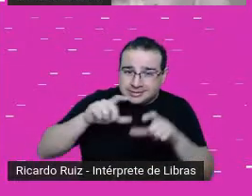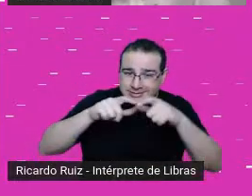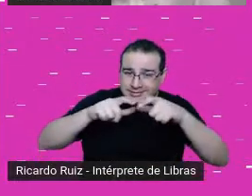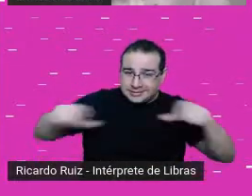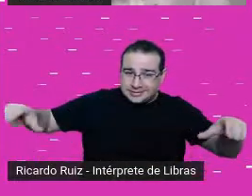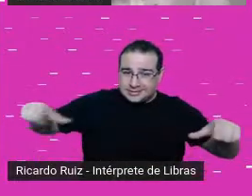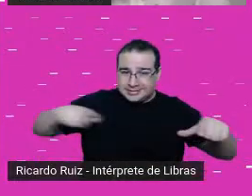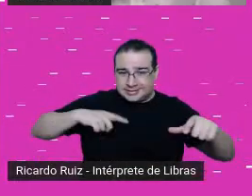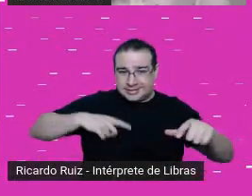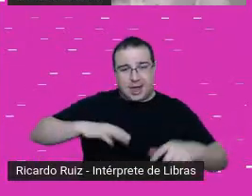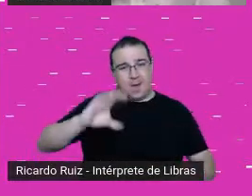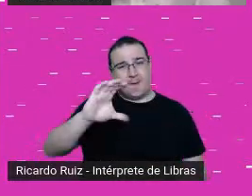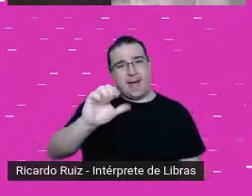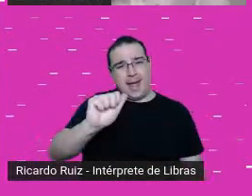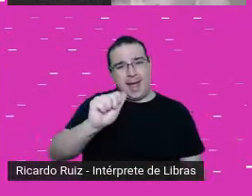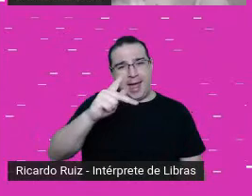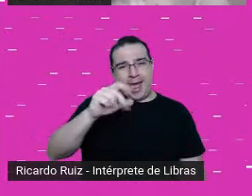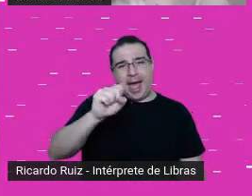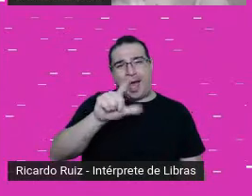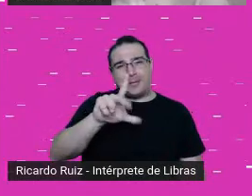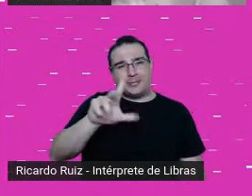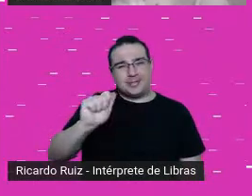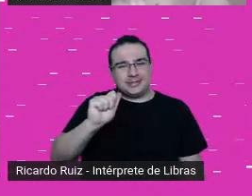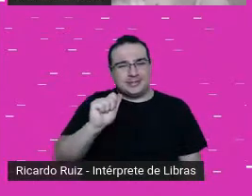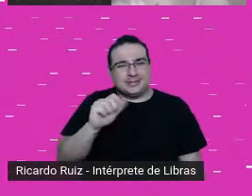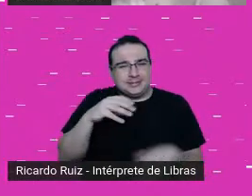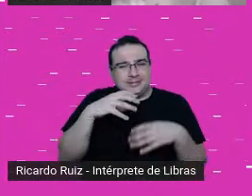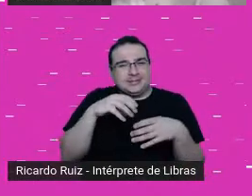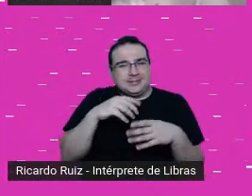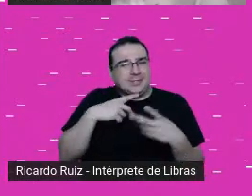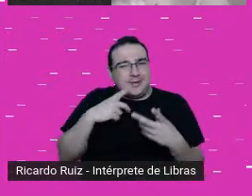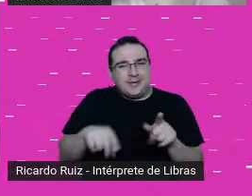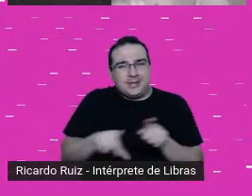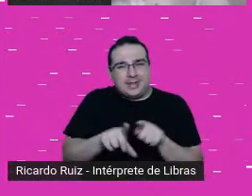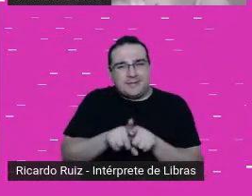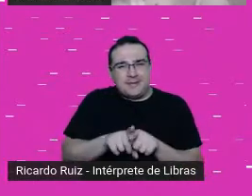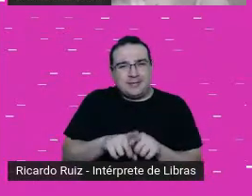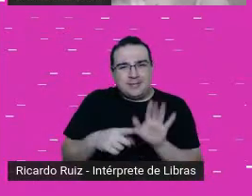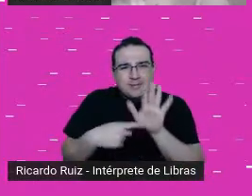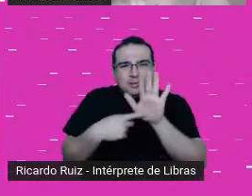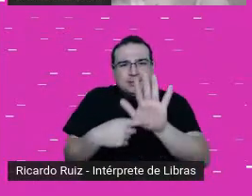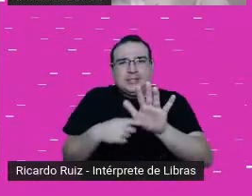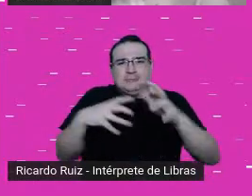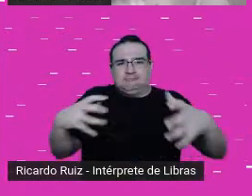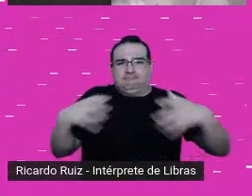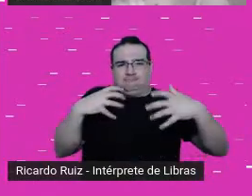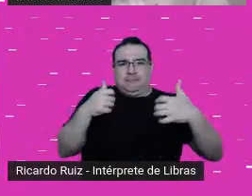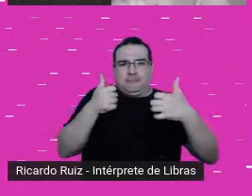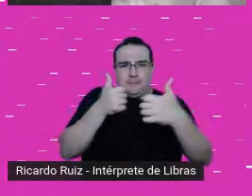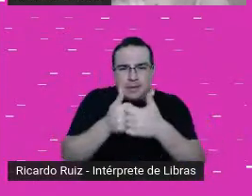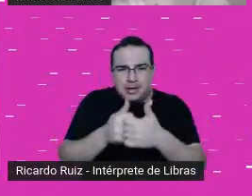uma cápsula, você entrava naquele lugar e era muito intenso. Acho que deixava tudo mais intenso, de alguma maneira o palco italiano